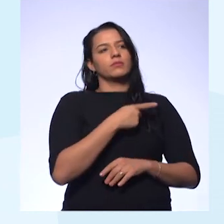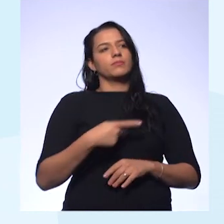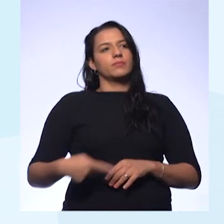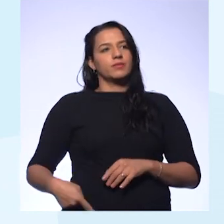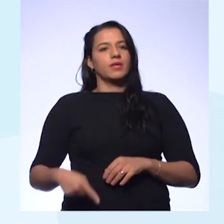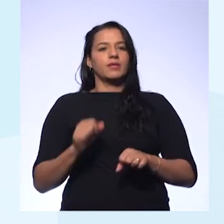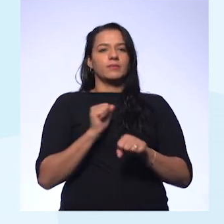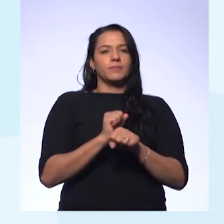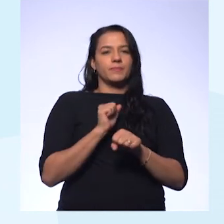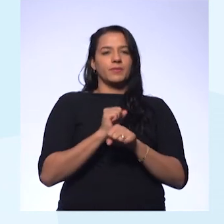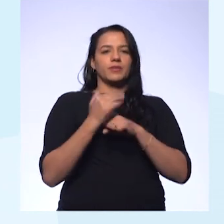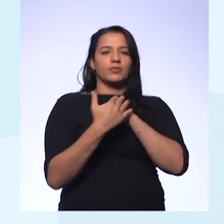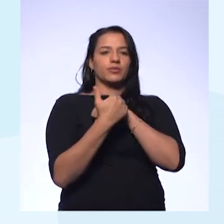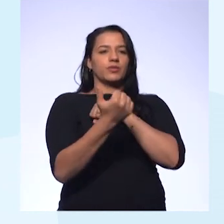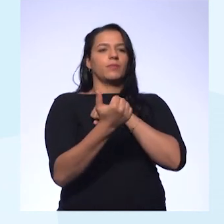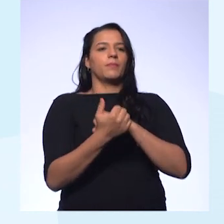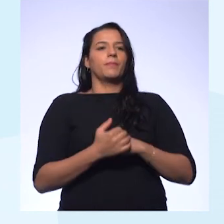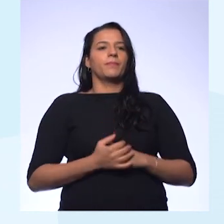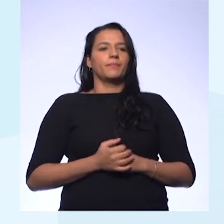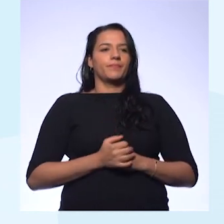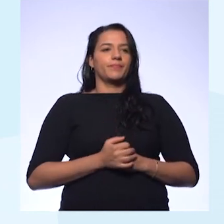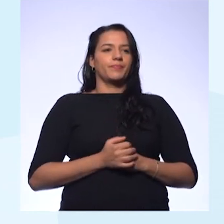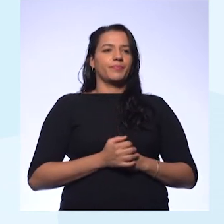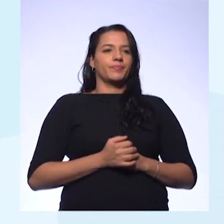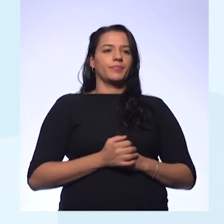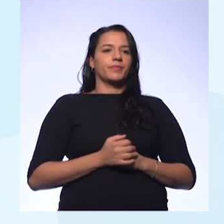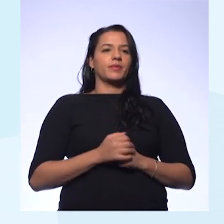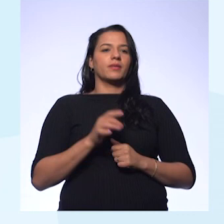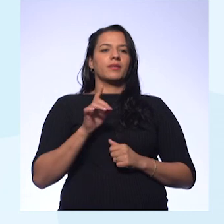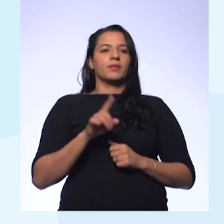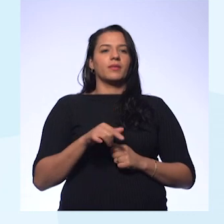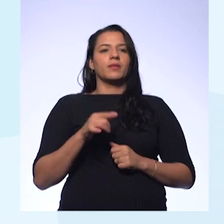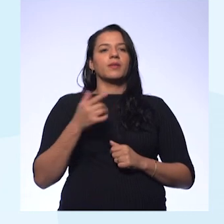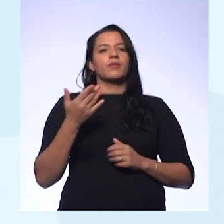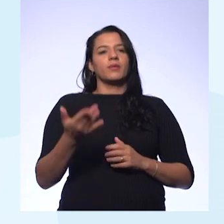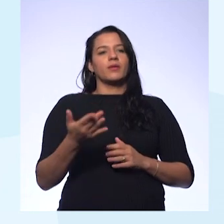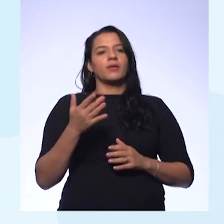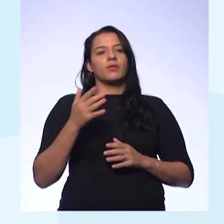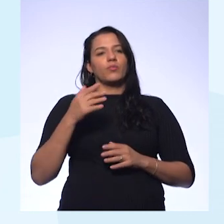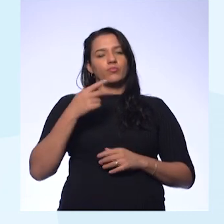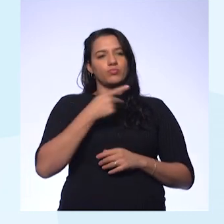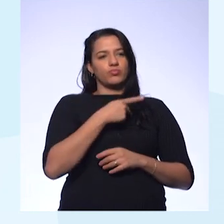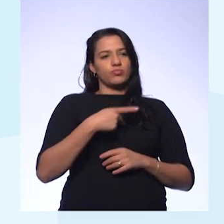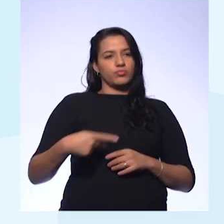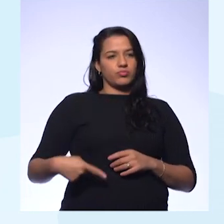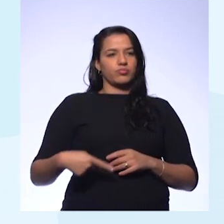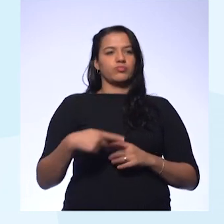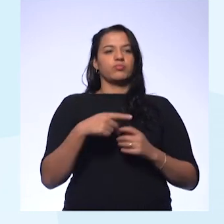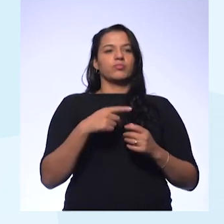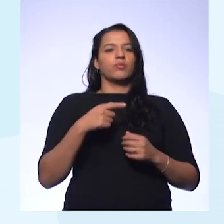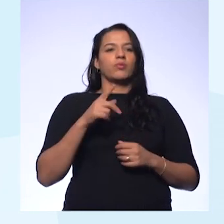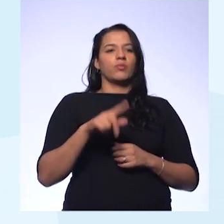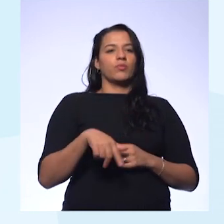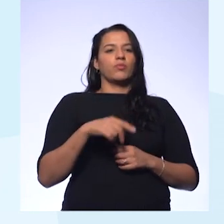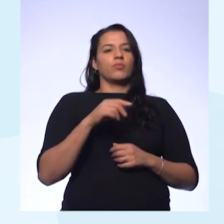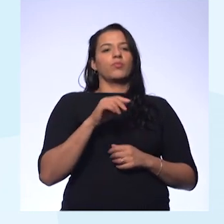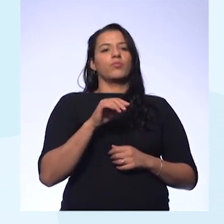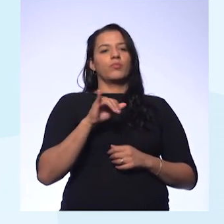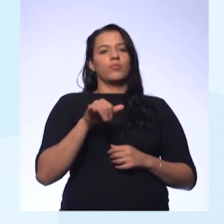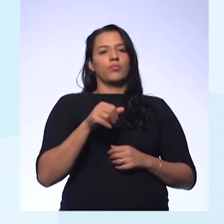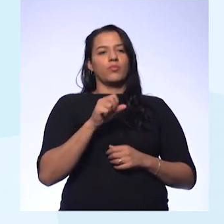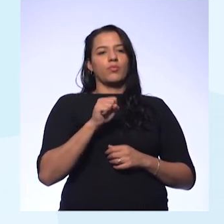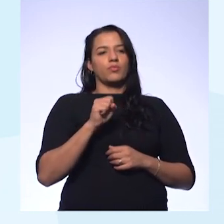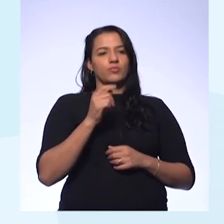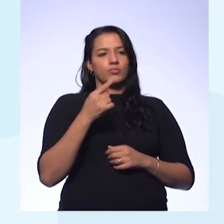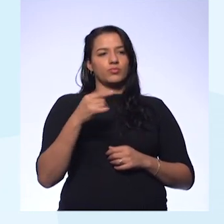chamada política do café com leite, tá? Então, o presidente em exercício era o Washington Luiz. O Washington Luiz era